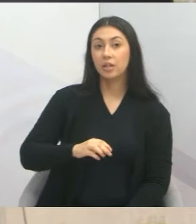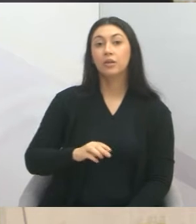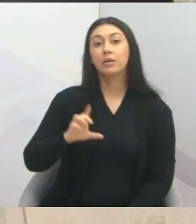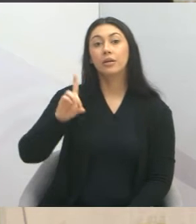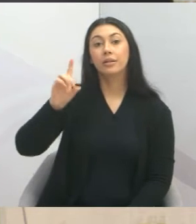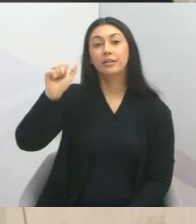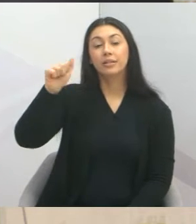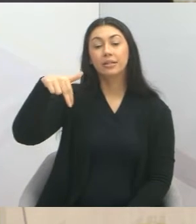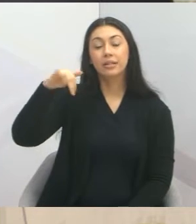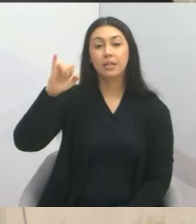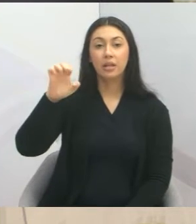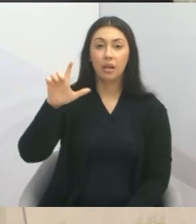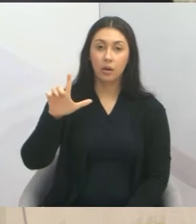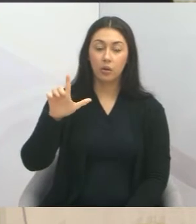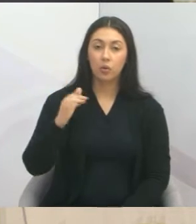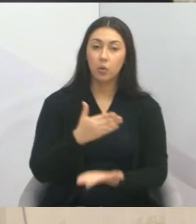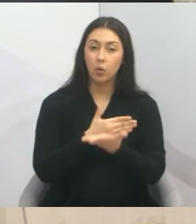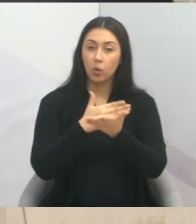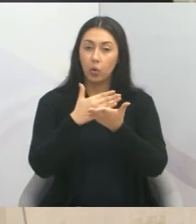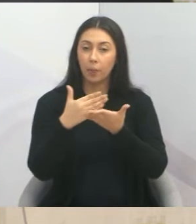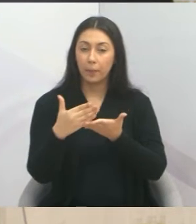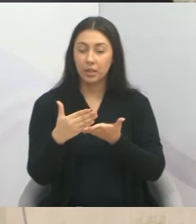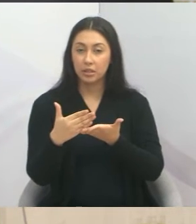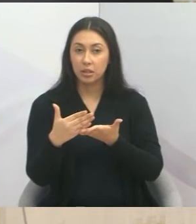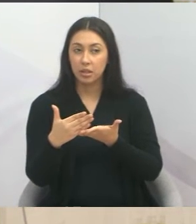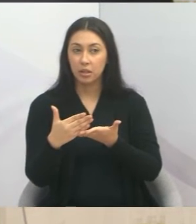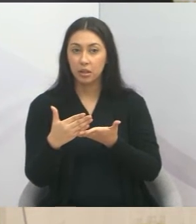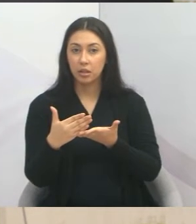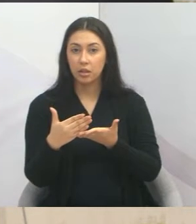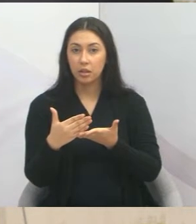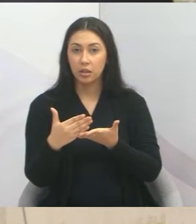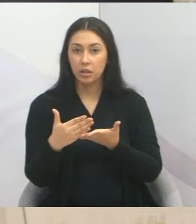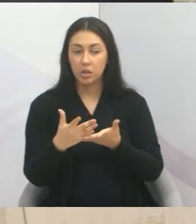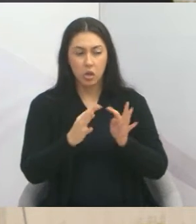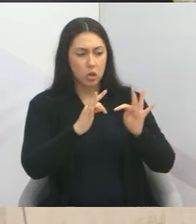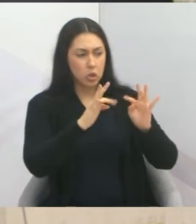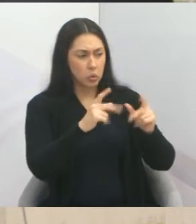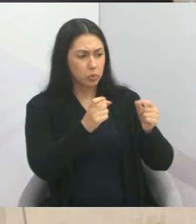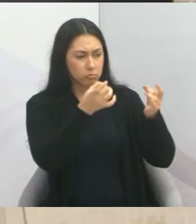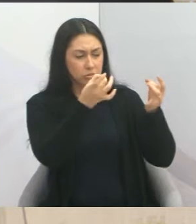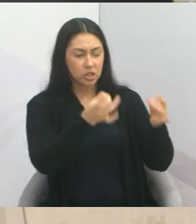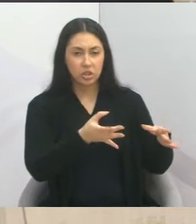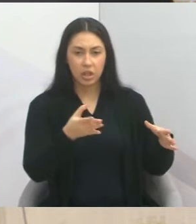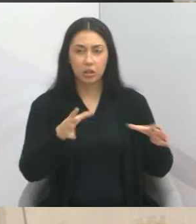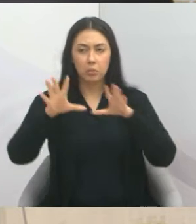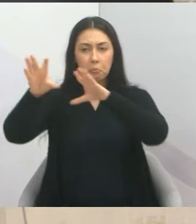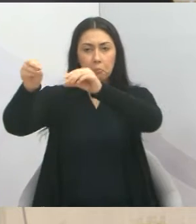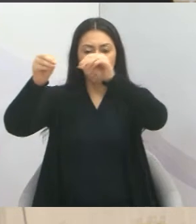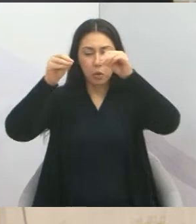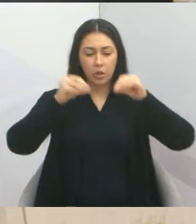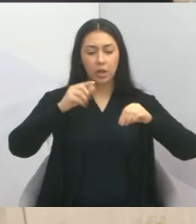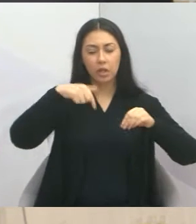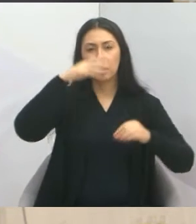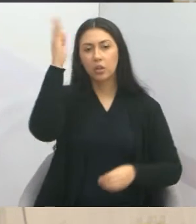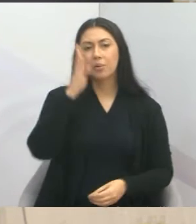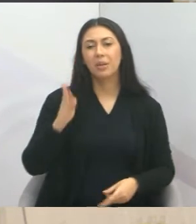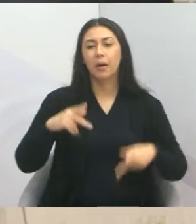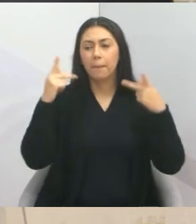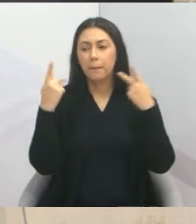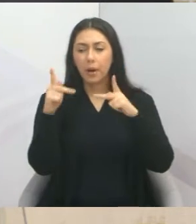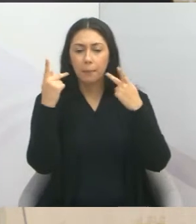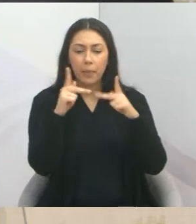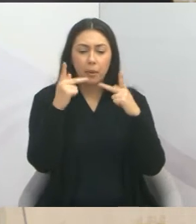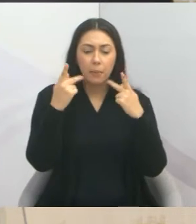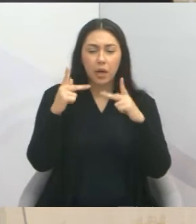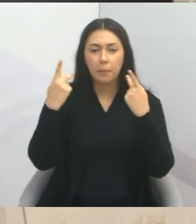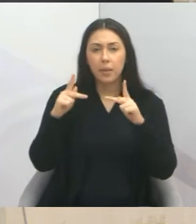vingren que abriram mão de seu irmão abriram mão de tudo para virem ao Brasil pregar o Evangelho